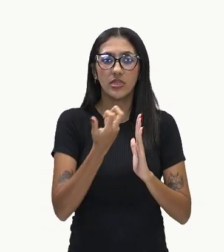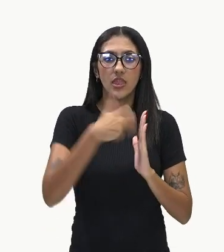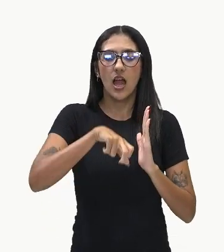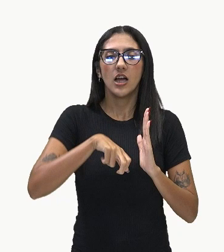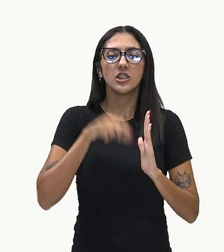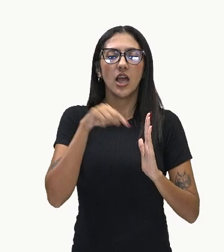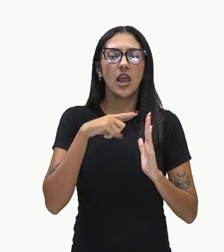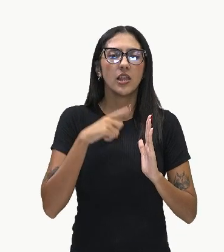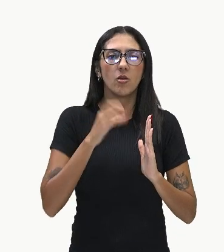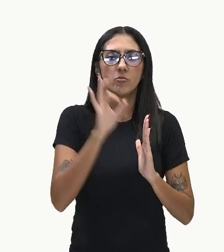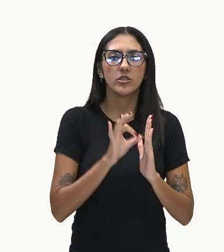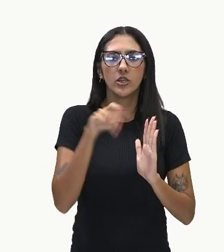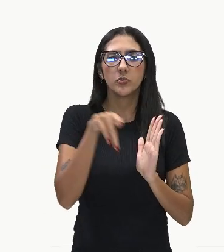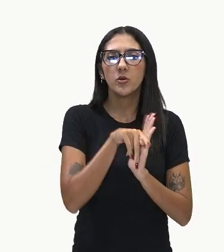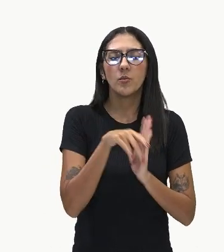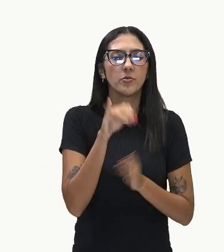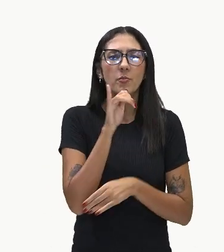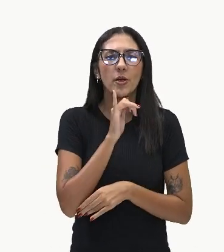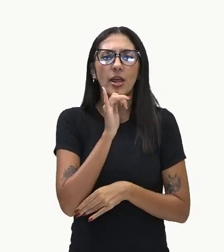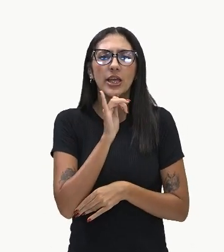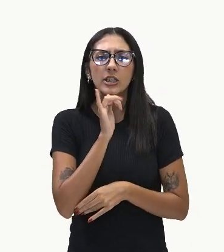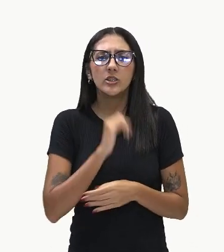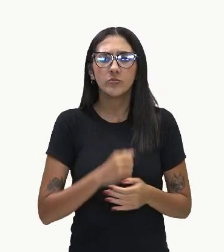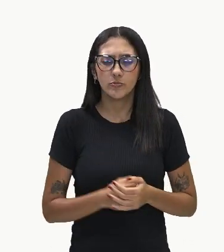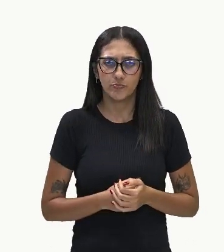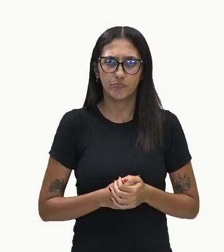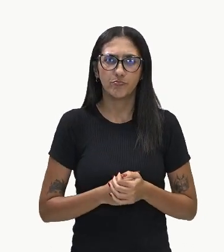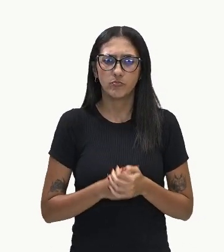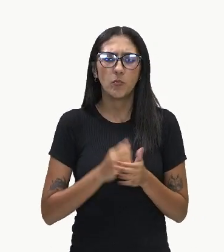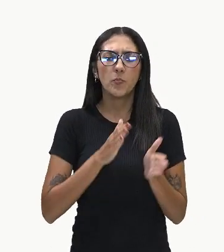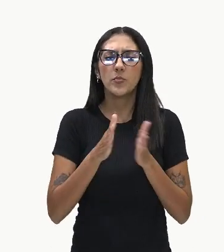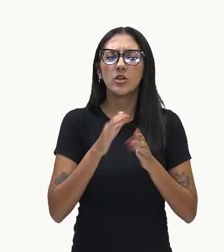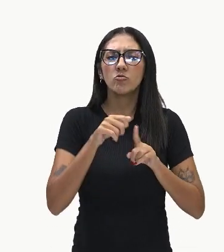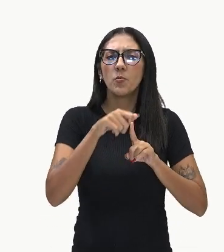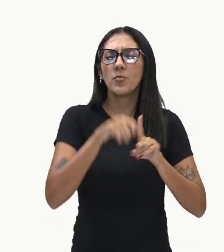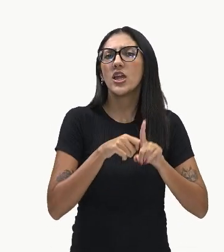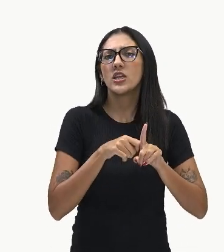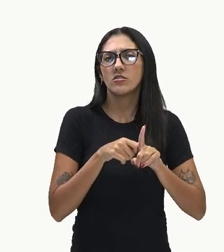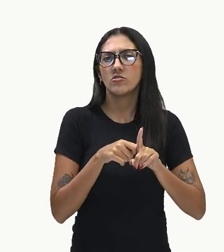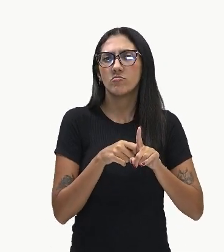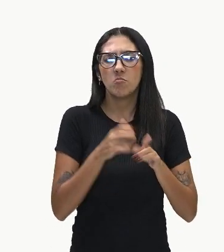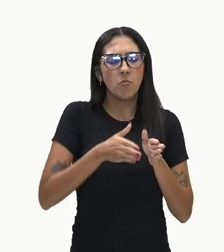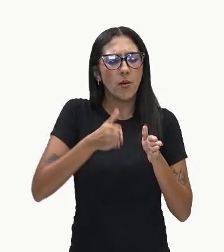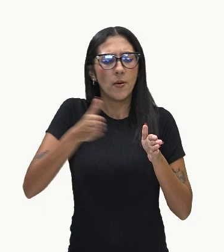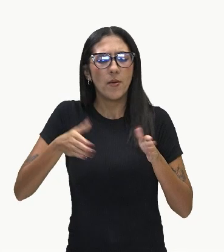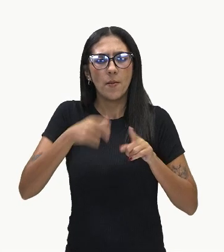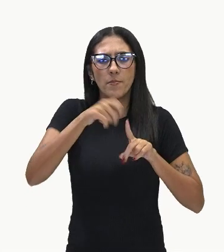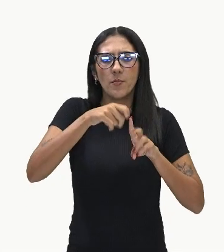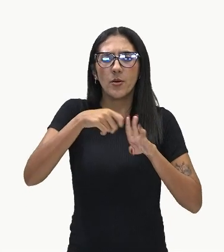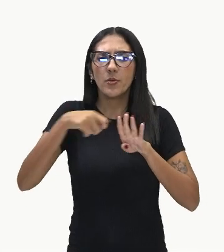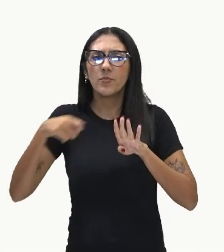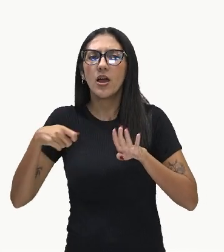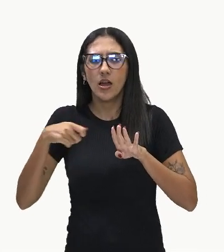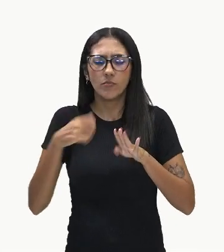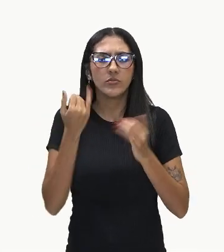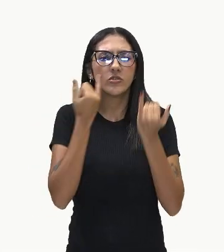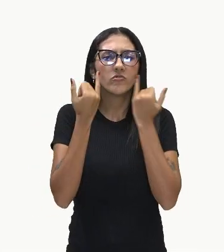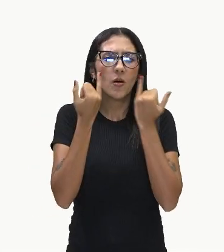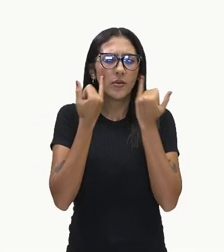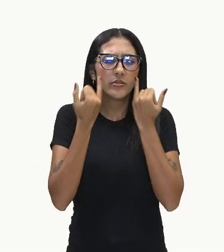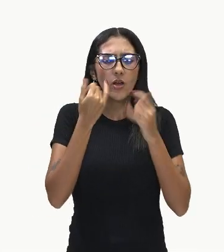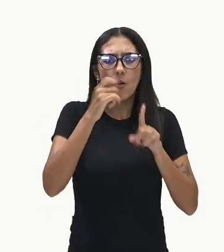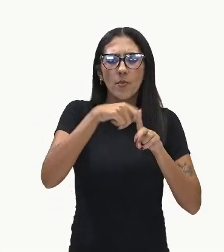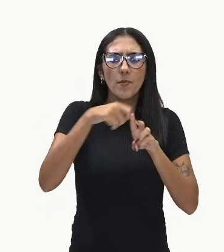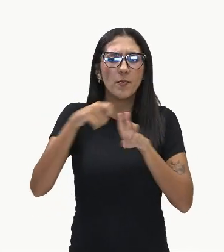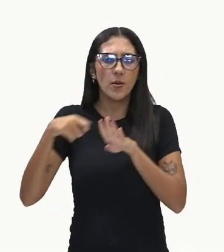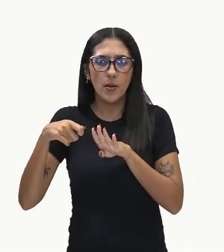Vamos dizer aqui que ela esteja ao mês. Ok? Ficar atento que o meu tempo precisa estar